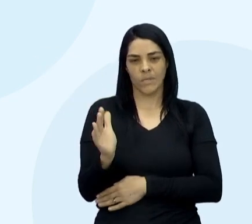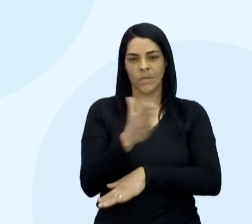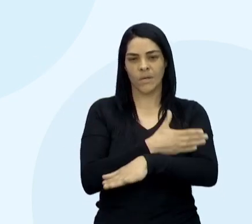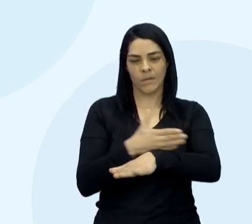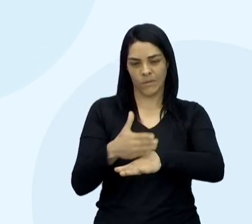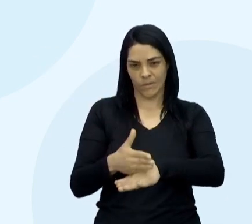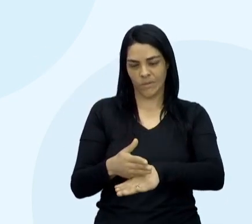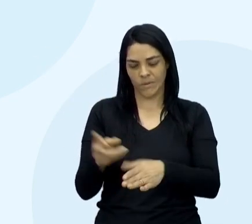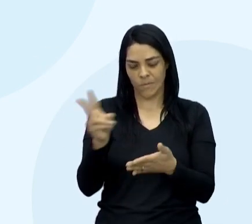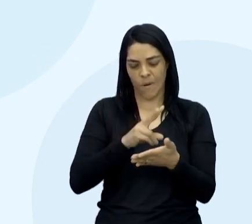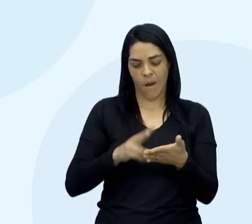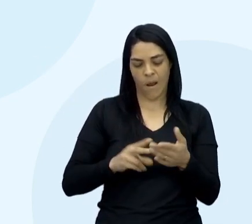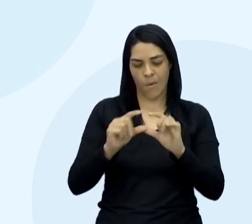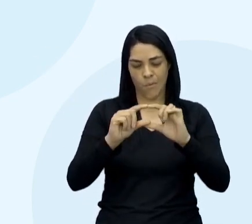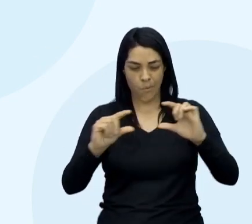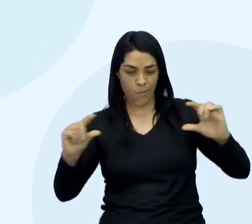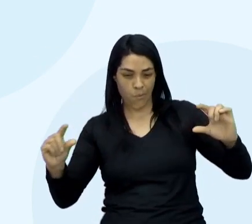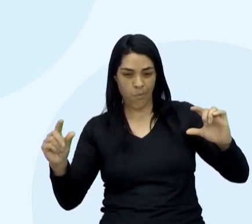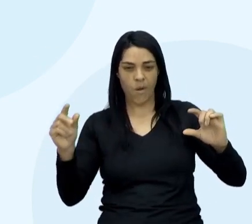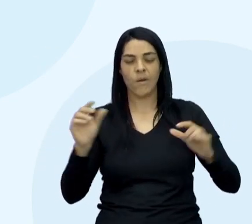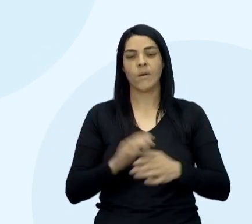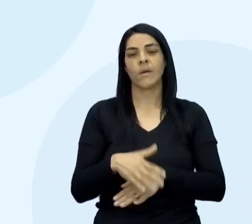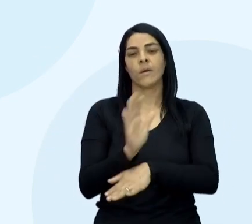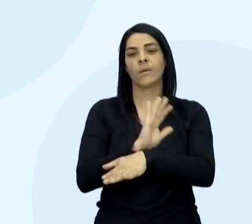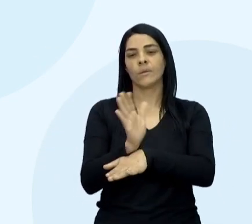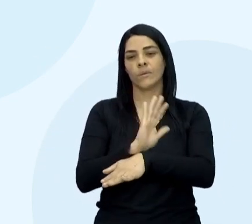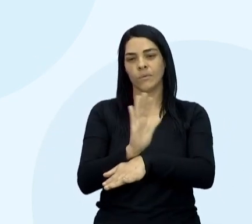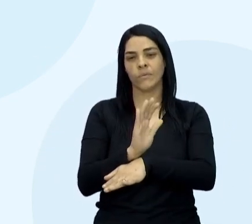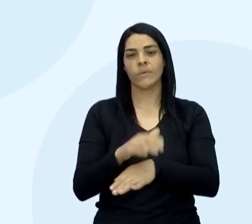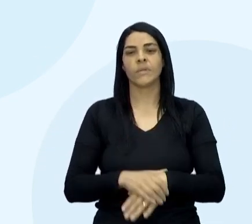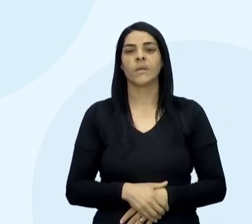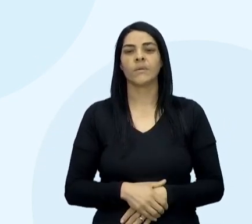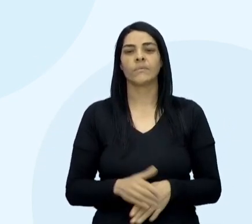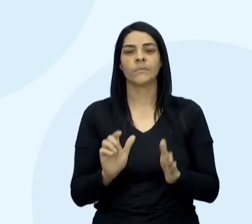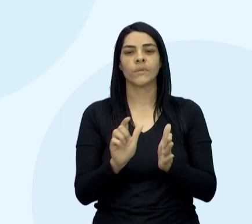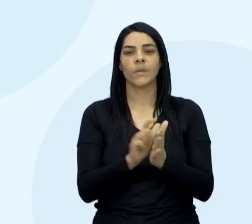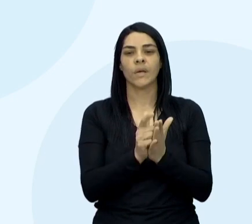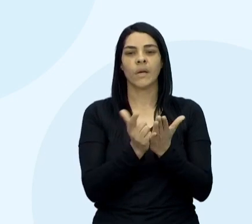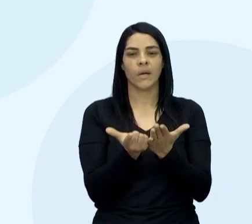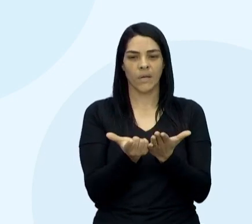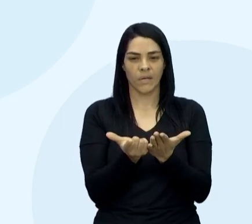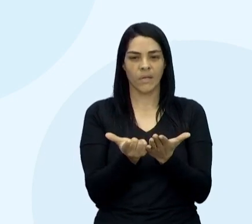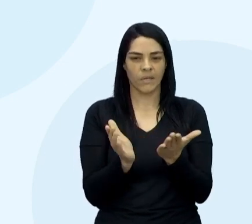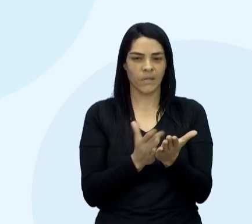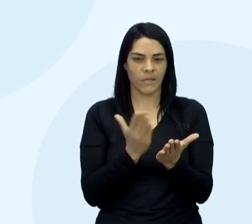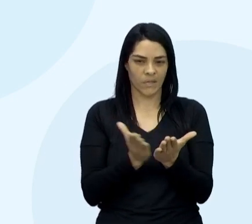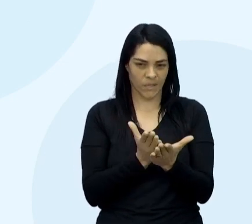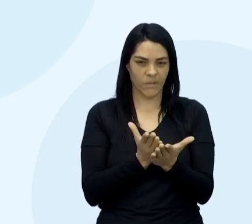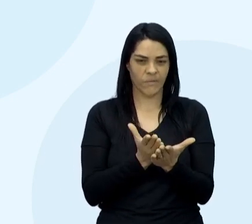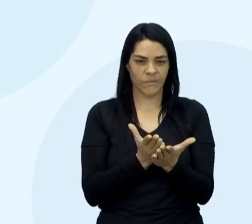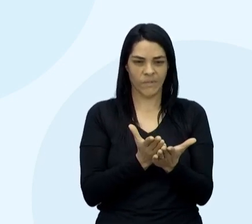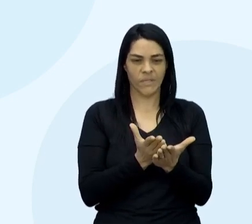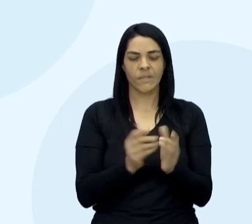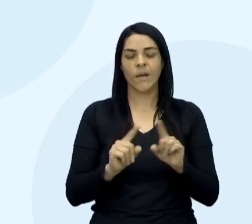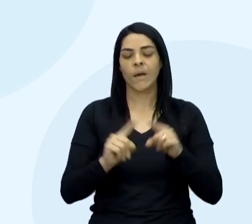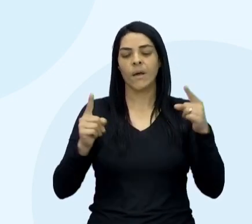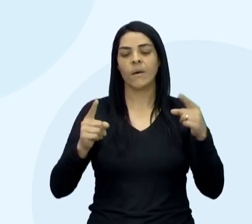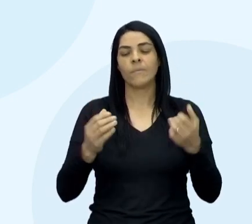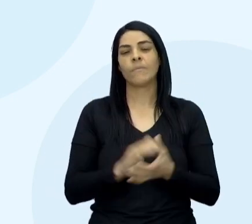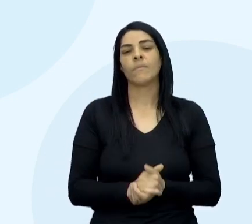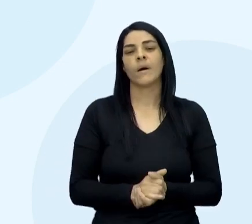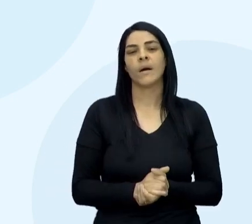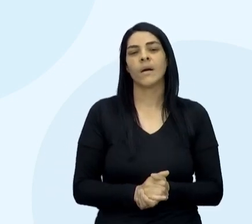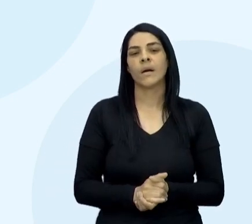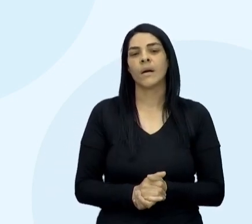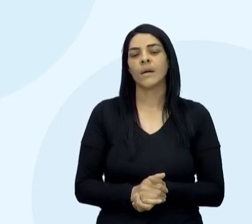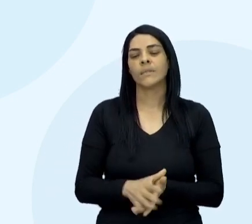ler as legendas. A revista Cinearte diz incentivar o cinema brasileiro, mas defende explicitamente a imitação dos